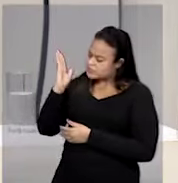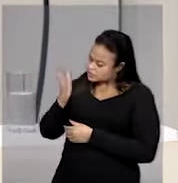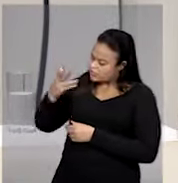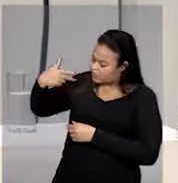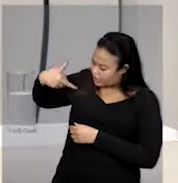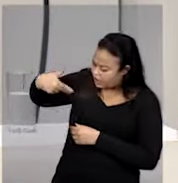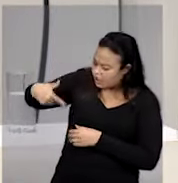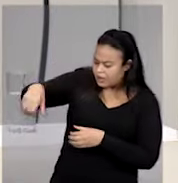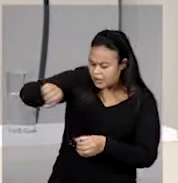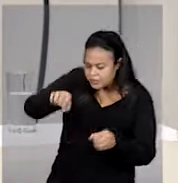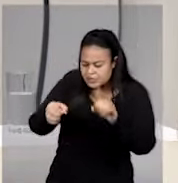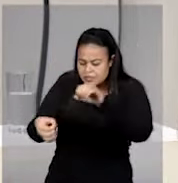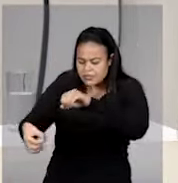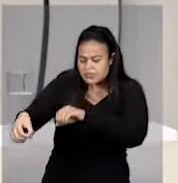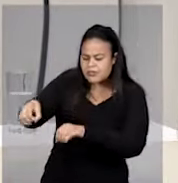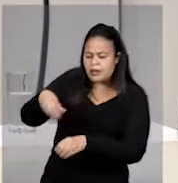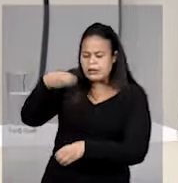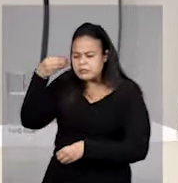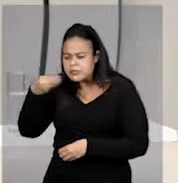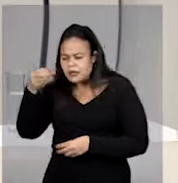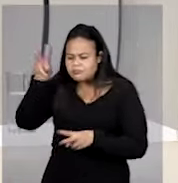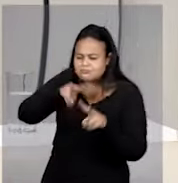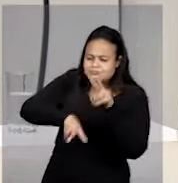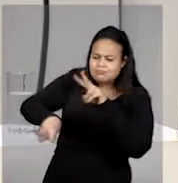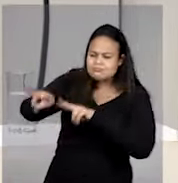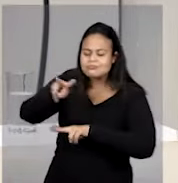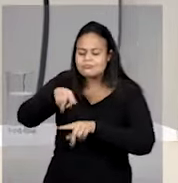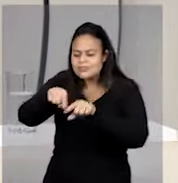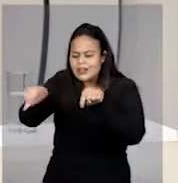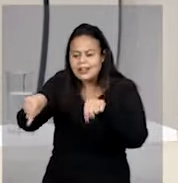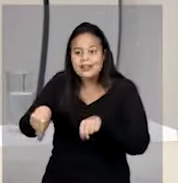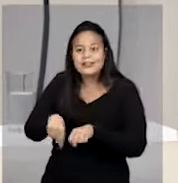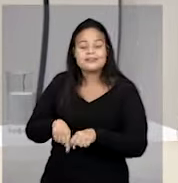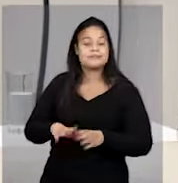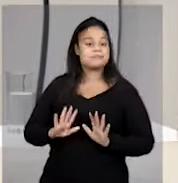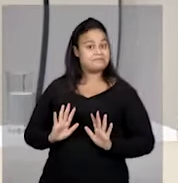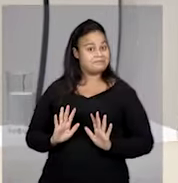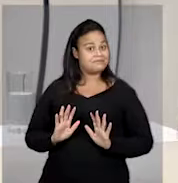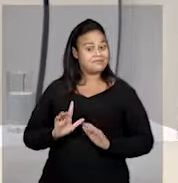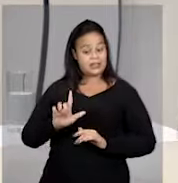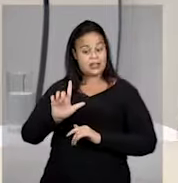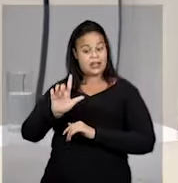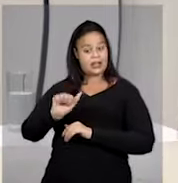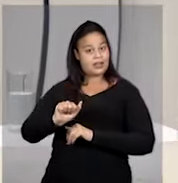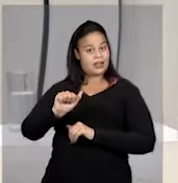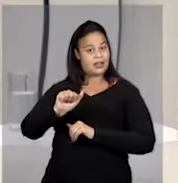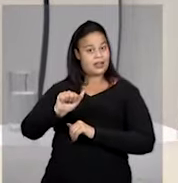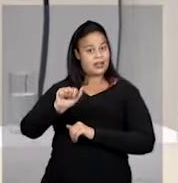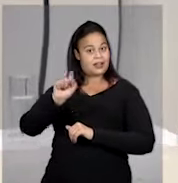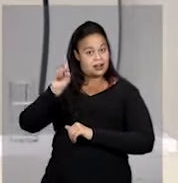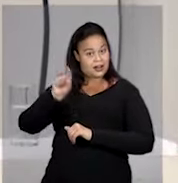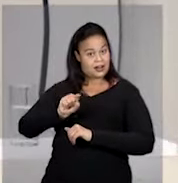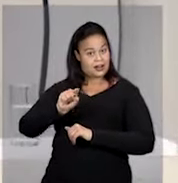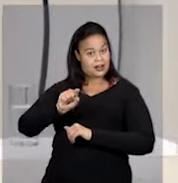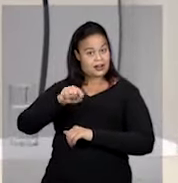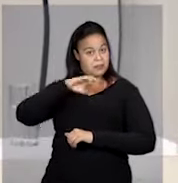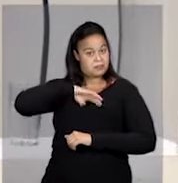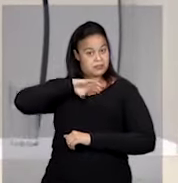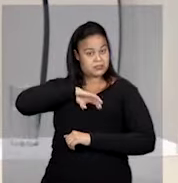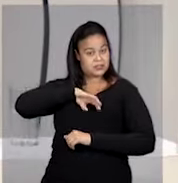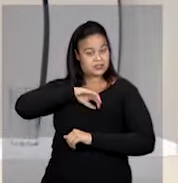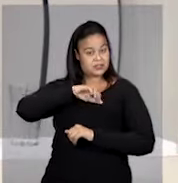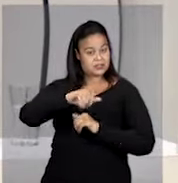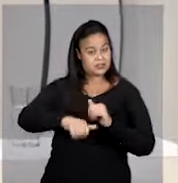eu contar sobre a nossa visita no laboratório. Mas o lá vai substituir algo que já